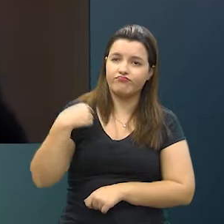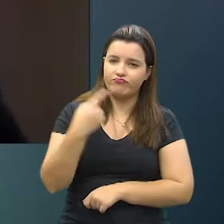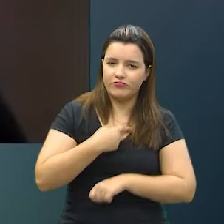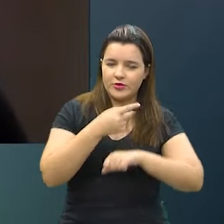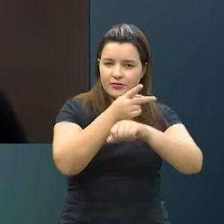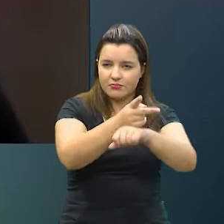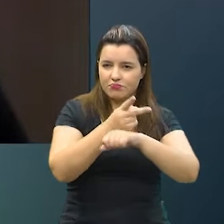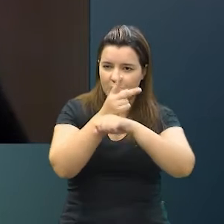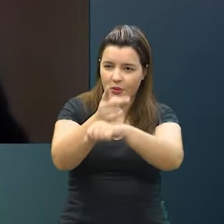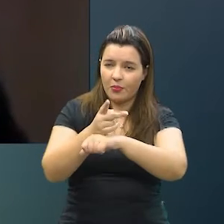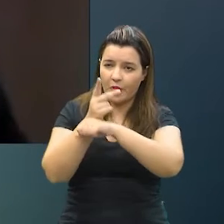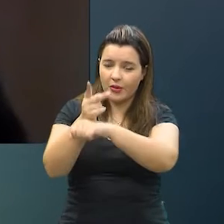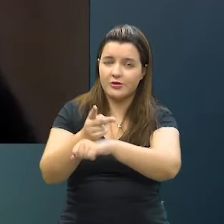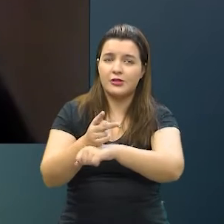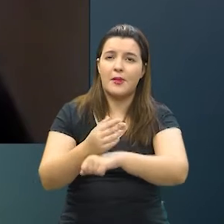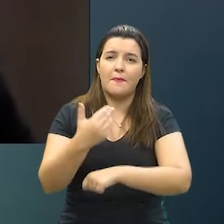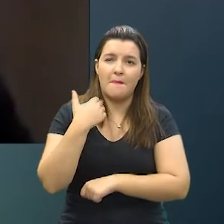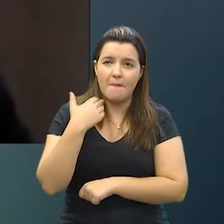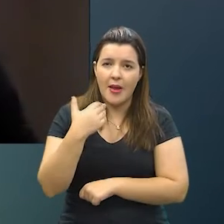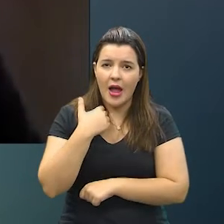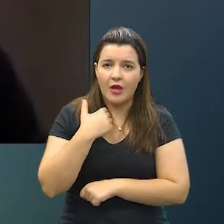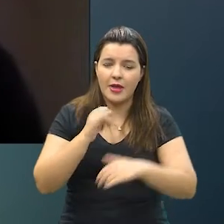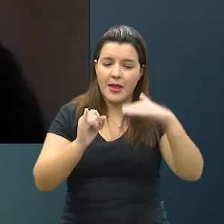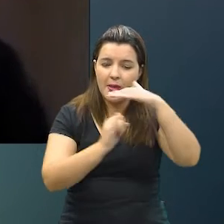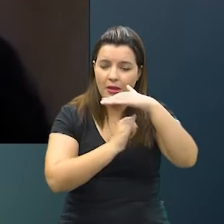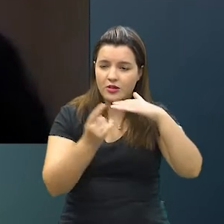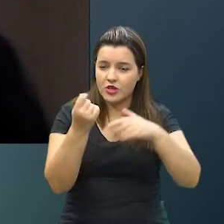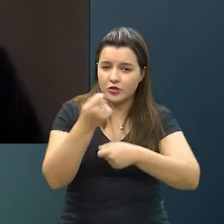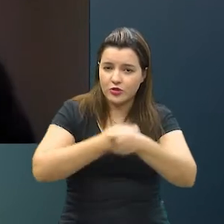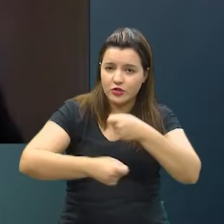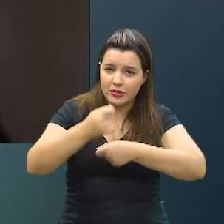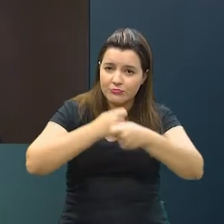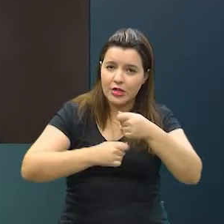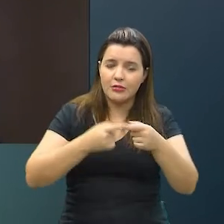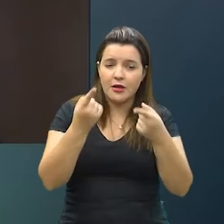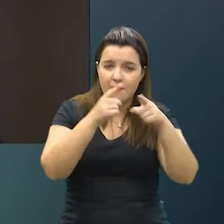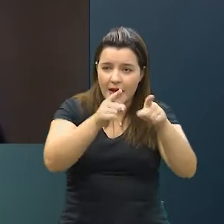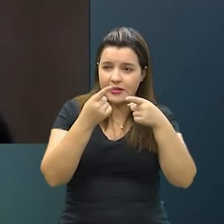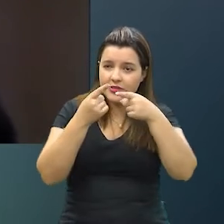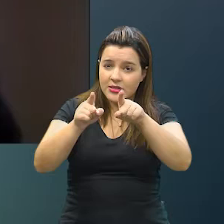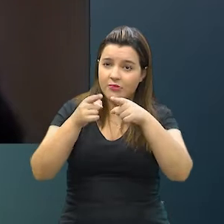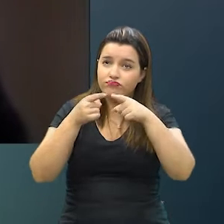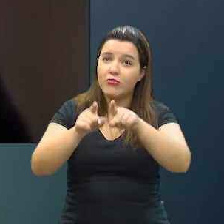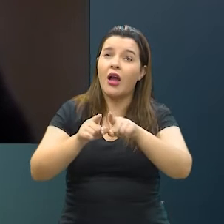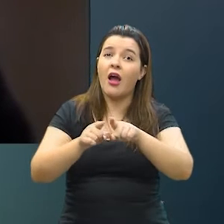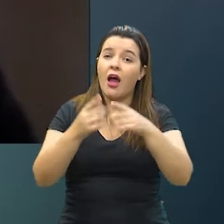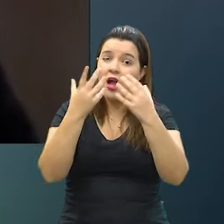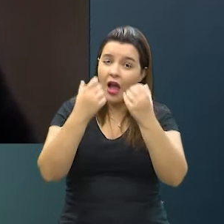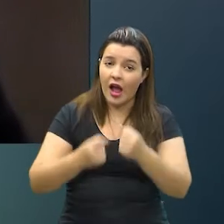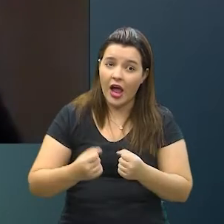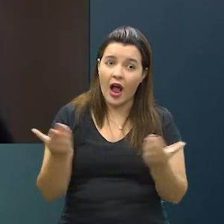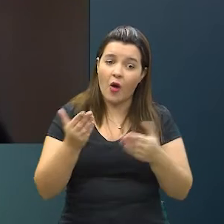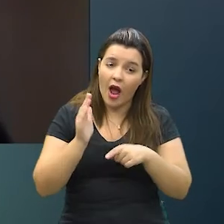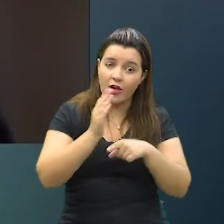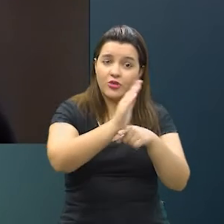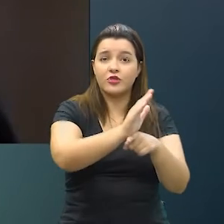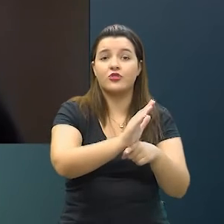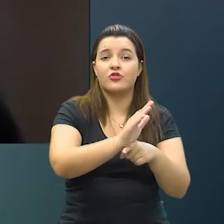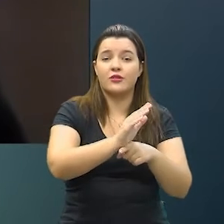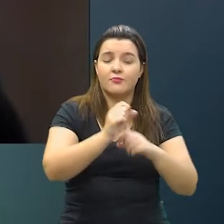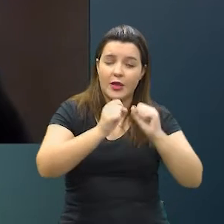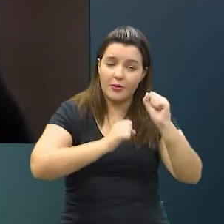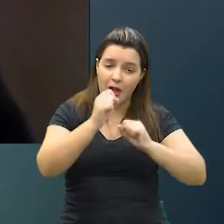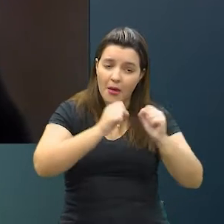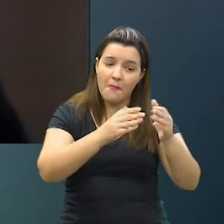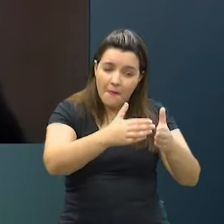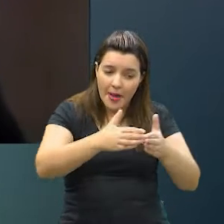corremos atrás de grandes parceiros, grandes fundos de investimentos, e a gente montou um fundo que hoje está ajudando essas pequenas indústrias,